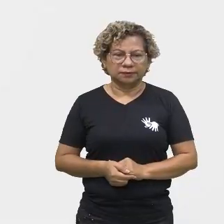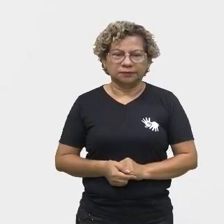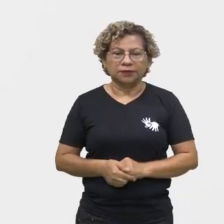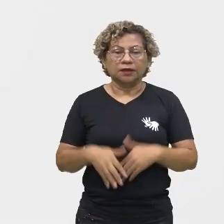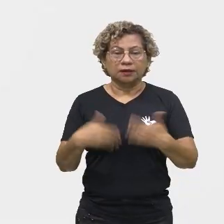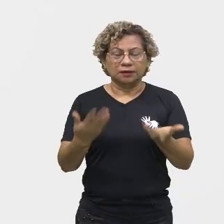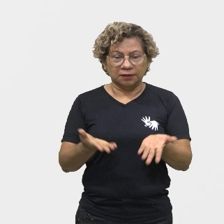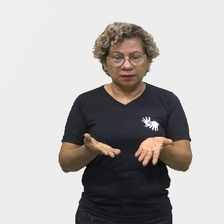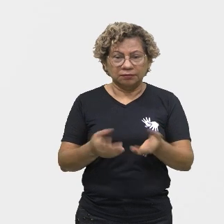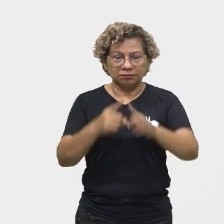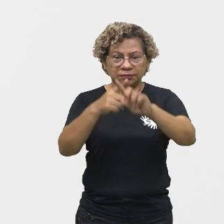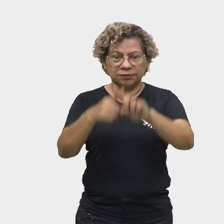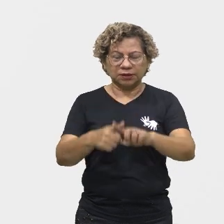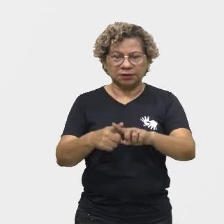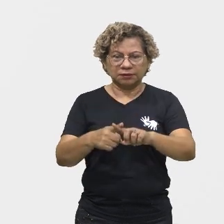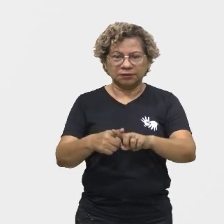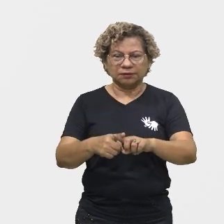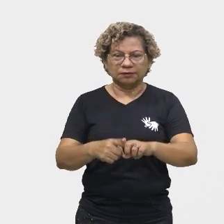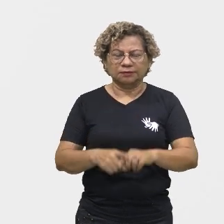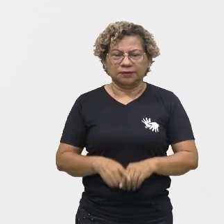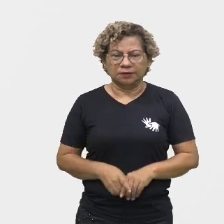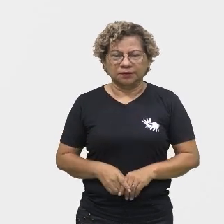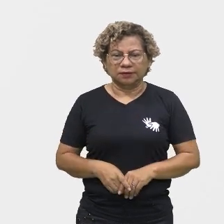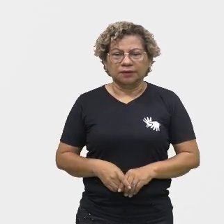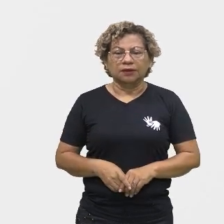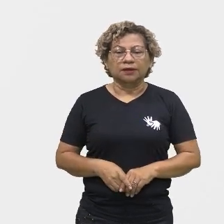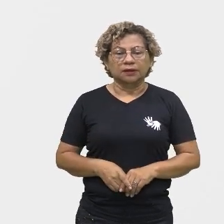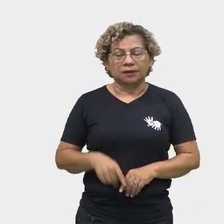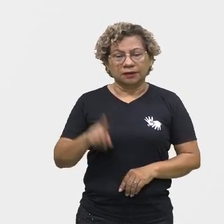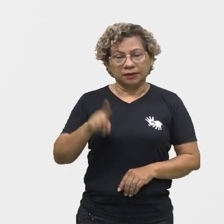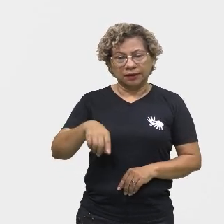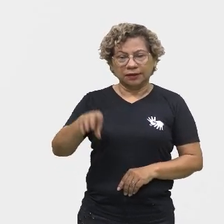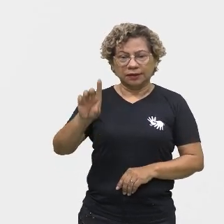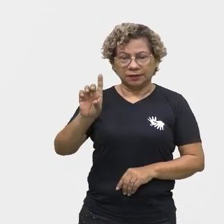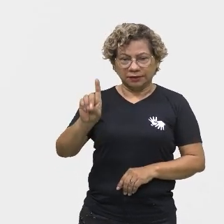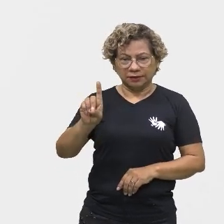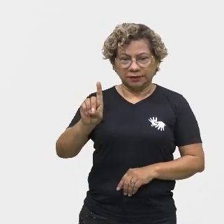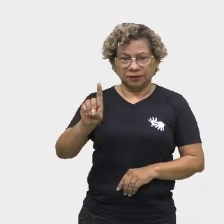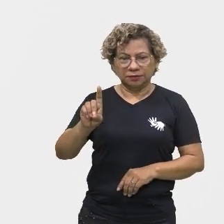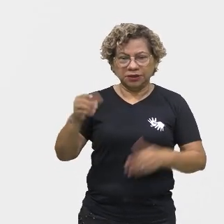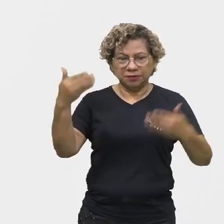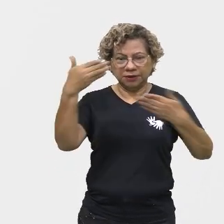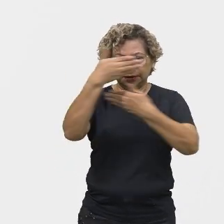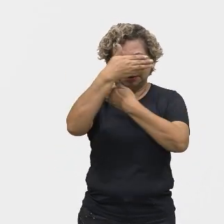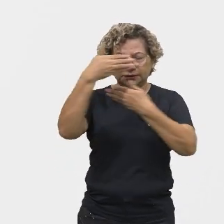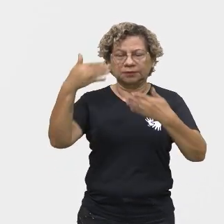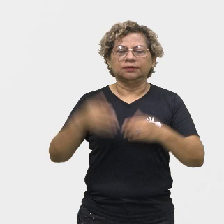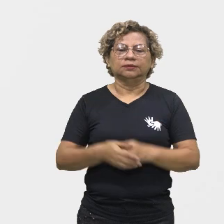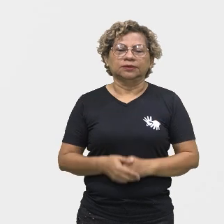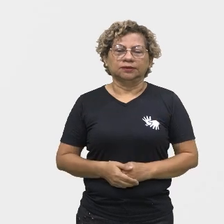A resposta da terceira questão é a alternativa D. Estamos falando do